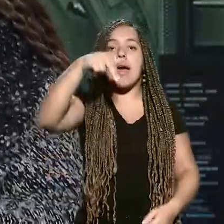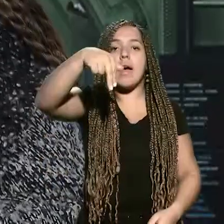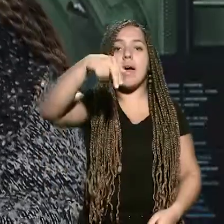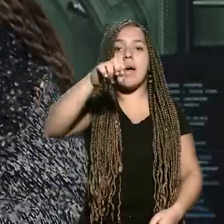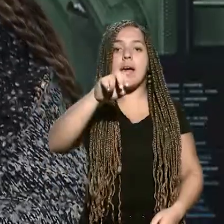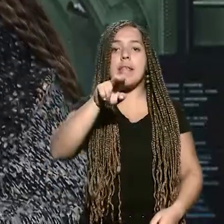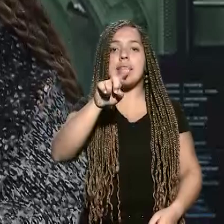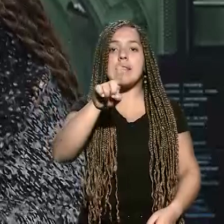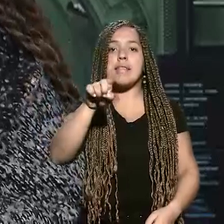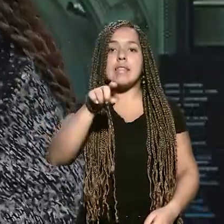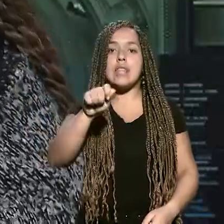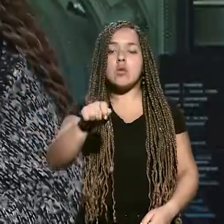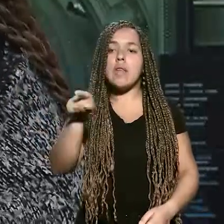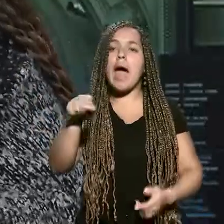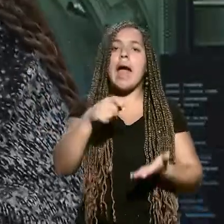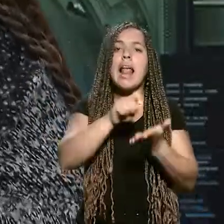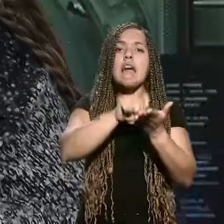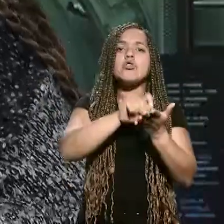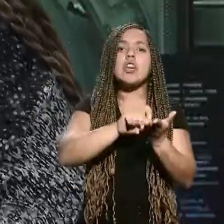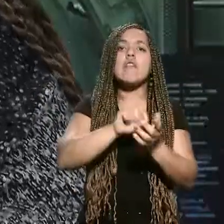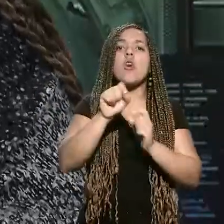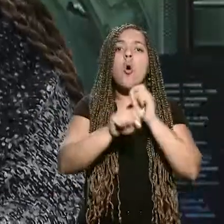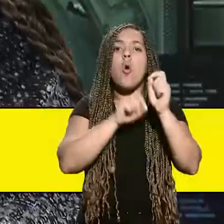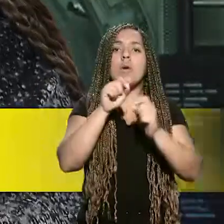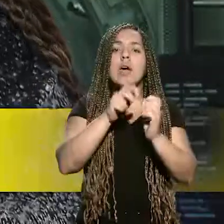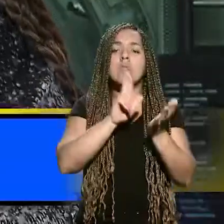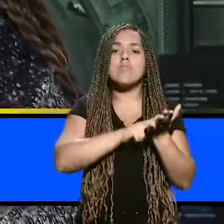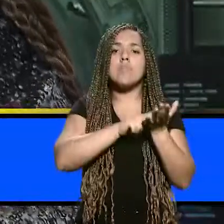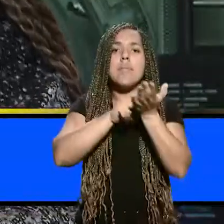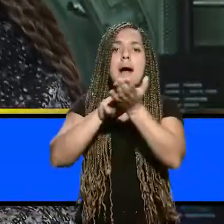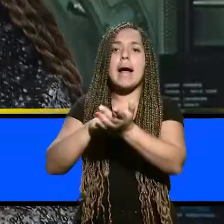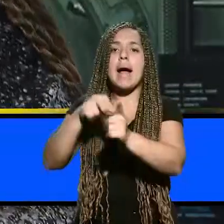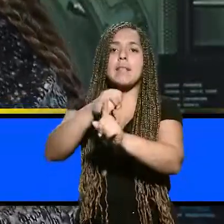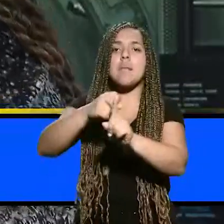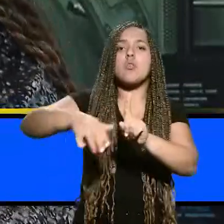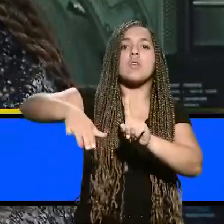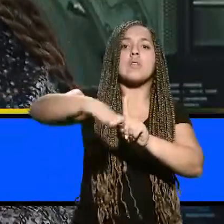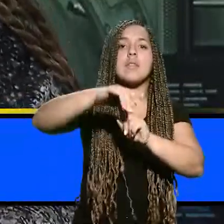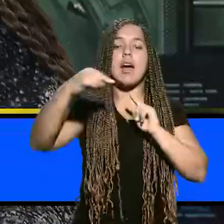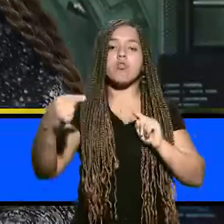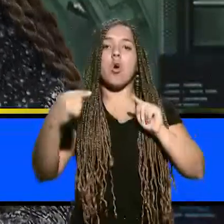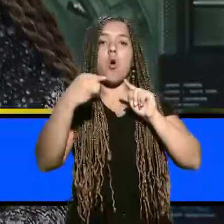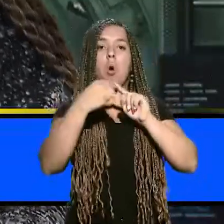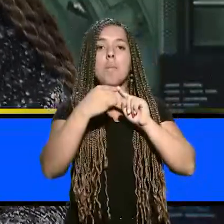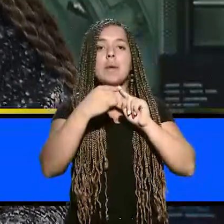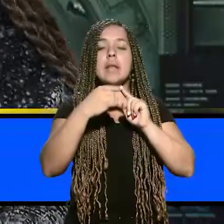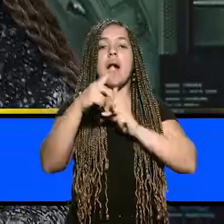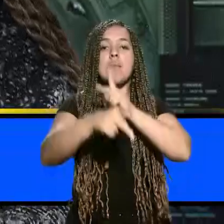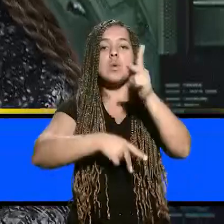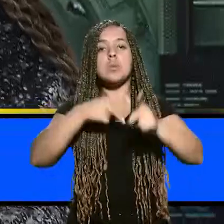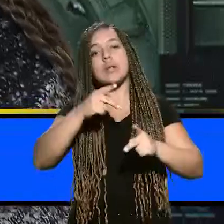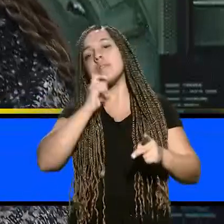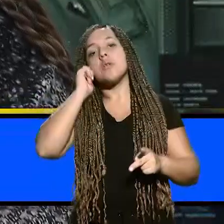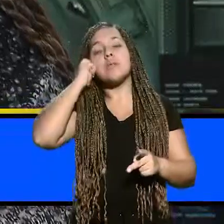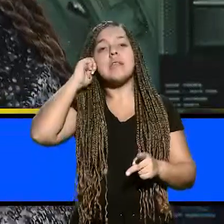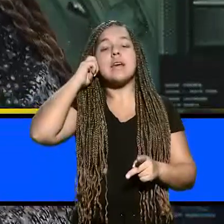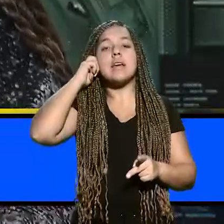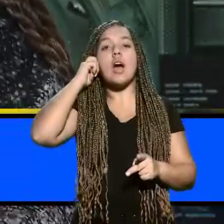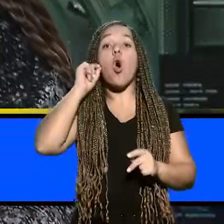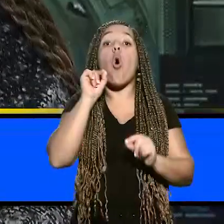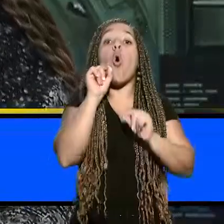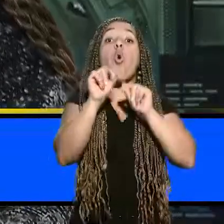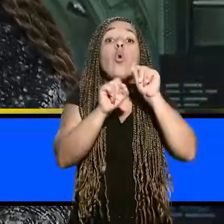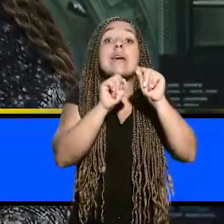Que escreveu o que a gente pode chamar de um tratado para a sociedade, claro que sobretudo para a população negra, né? Que é